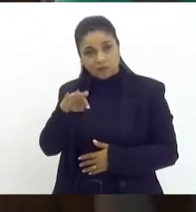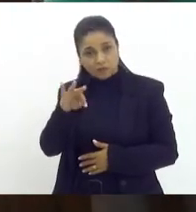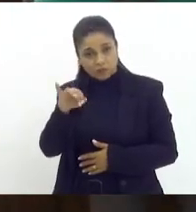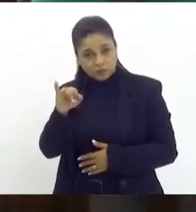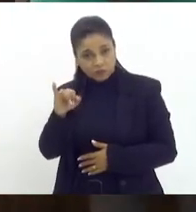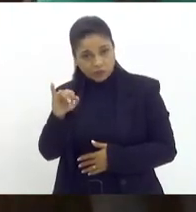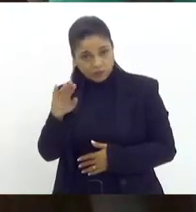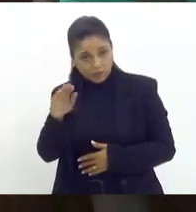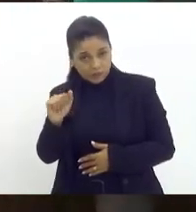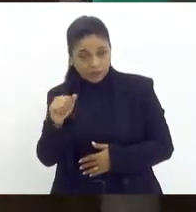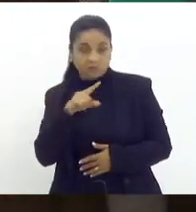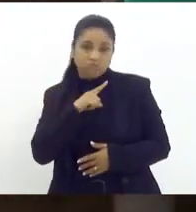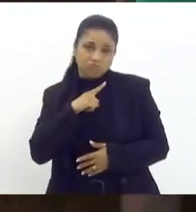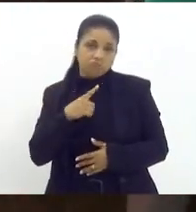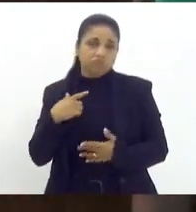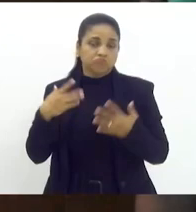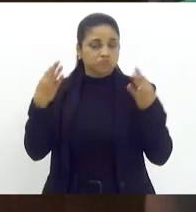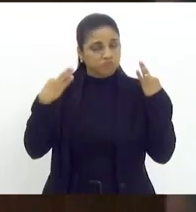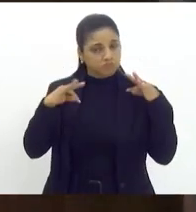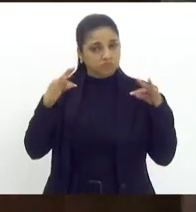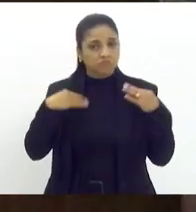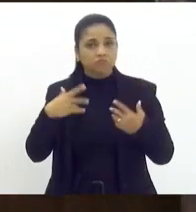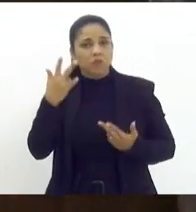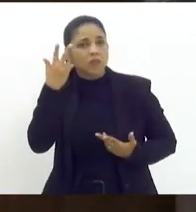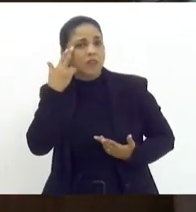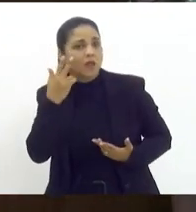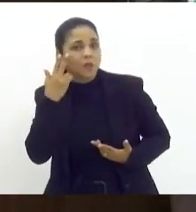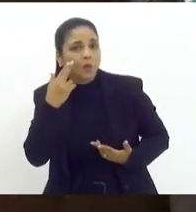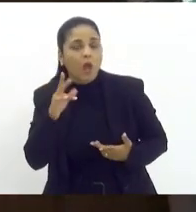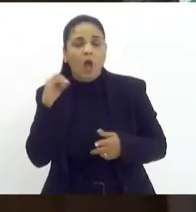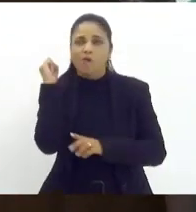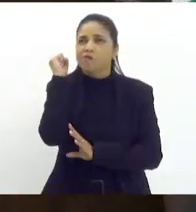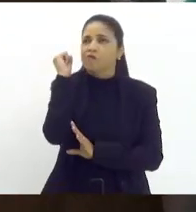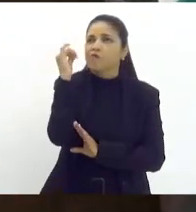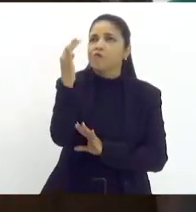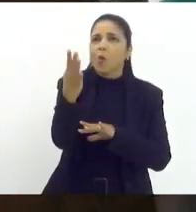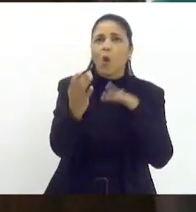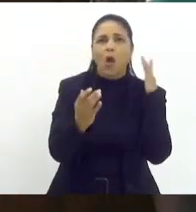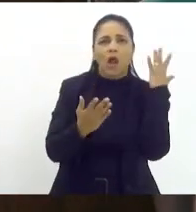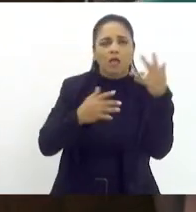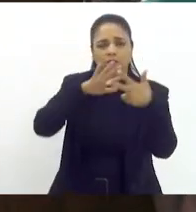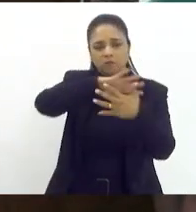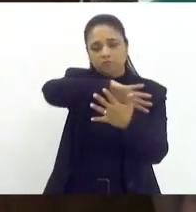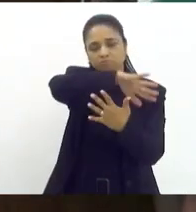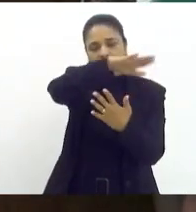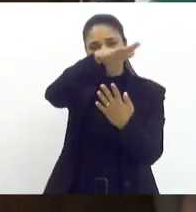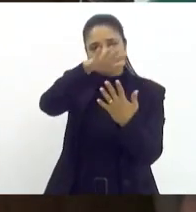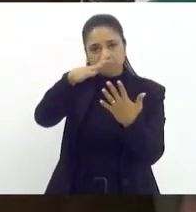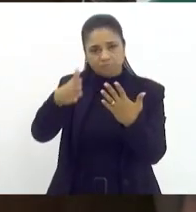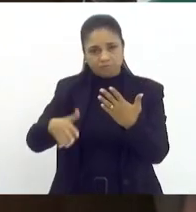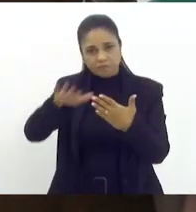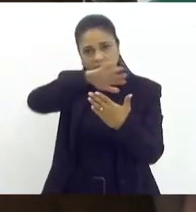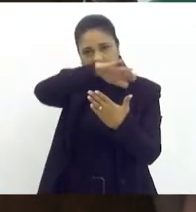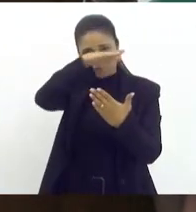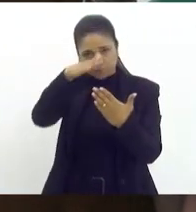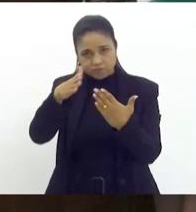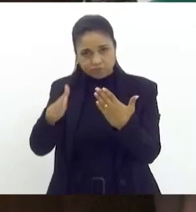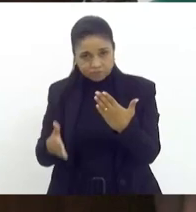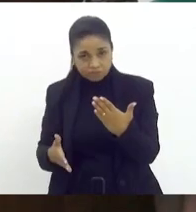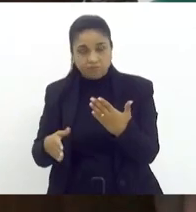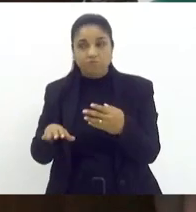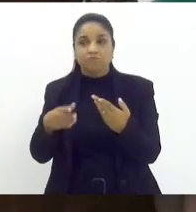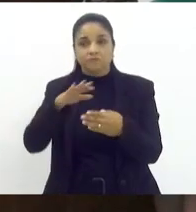porque tem uma Floresta de Mata Atlântica região bastante ondulada